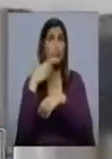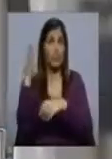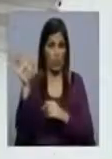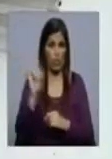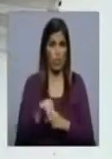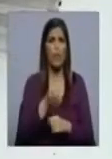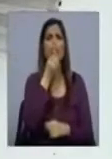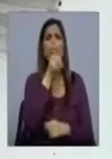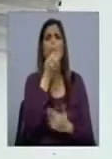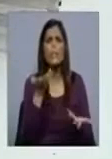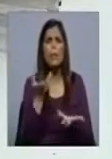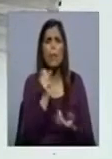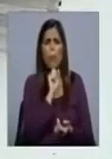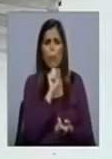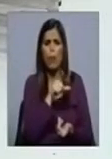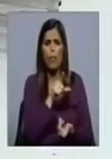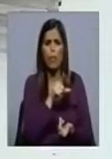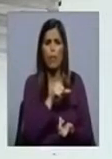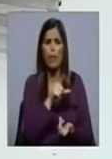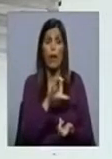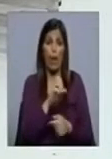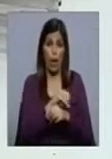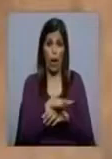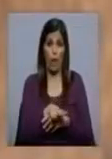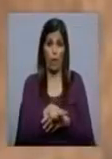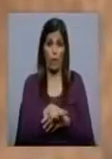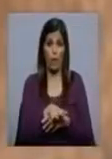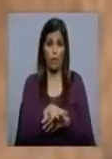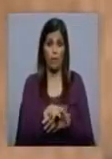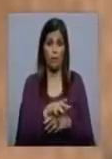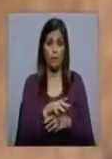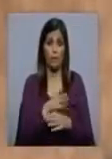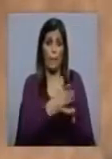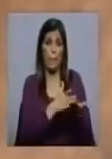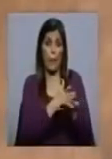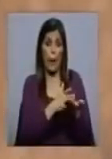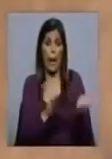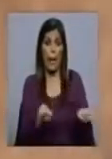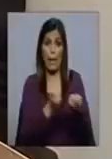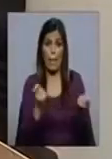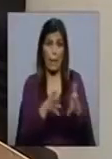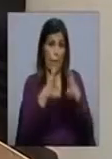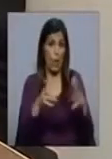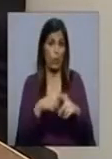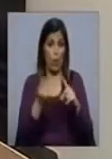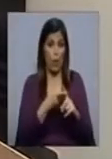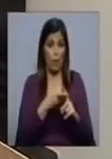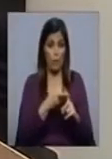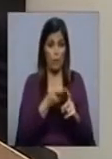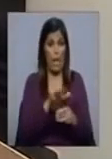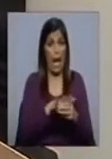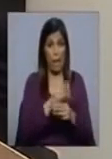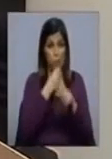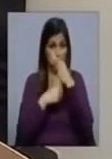explicação pode estar no fato da couve de 19 ter apanhado a campanha uma das maiores do ano no setor de